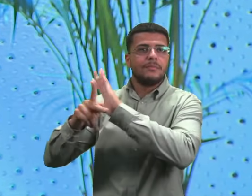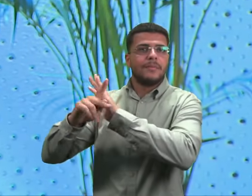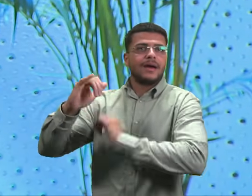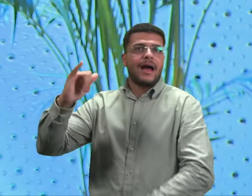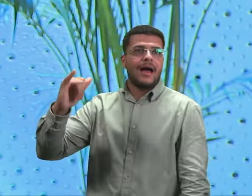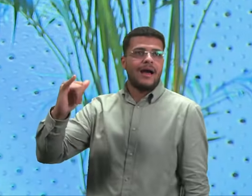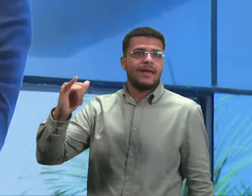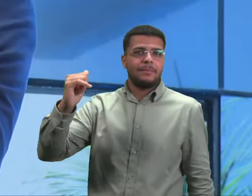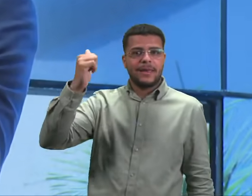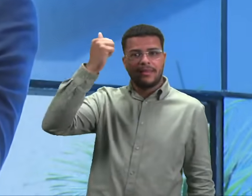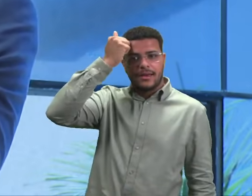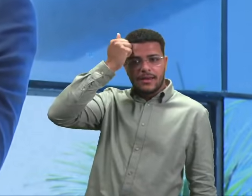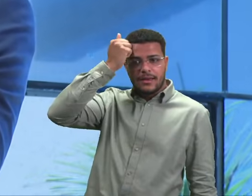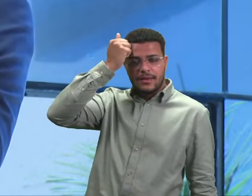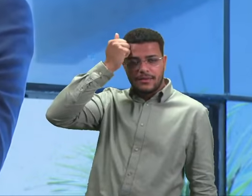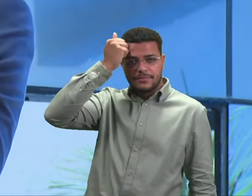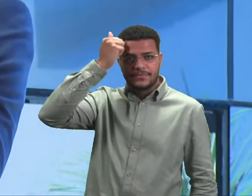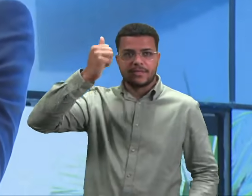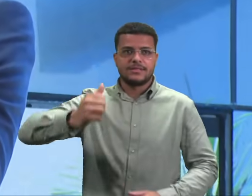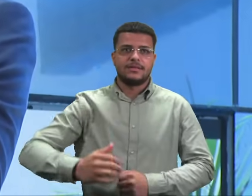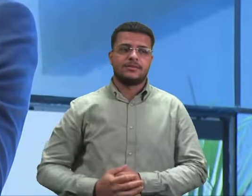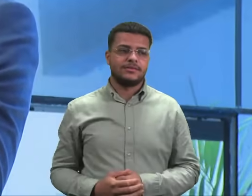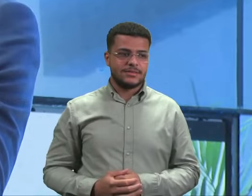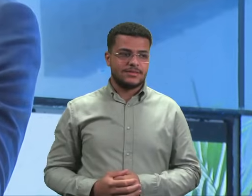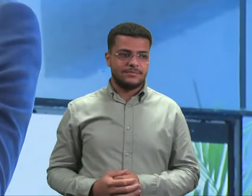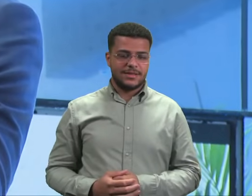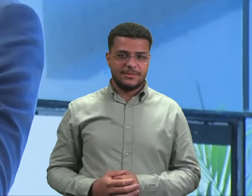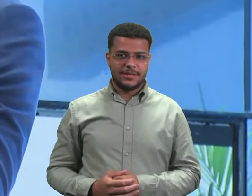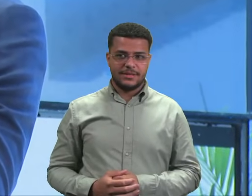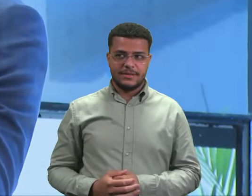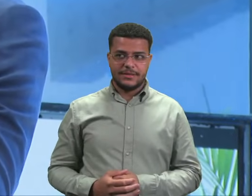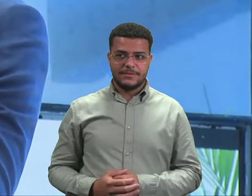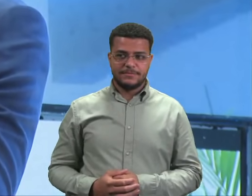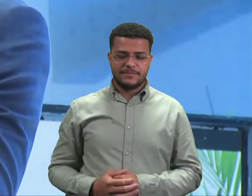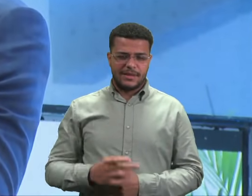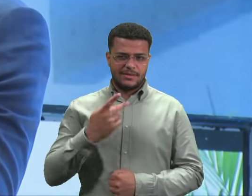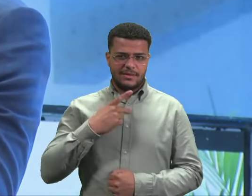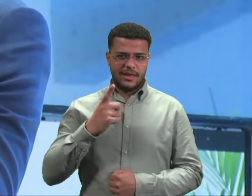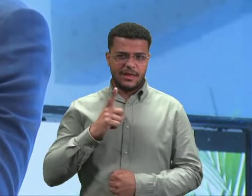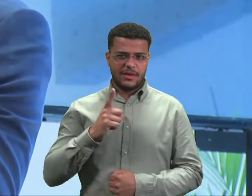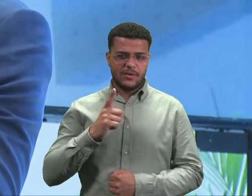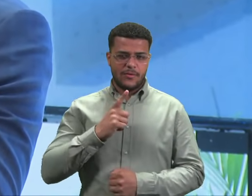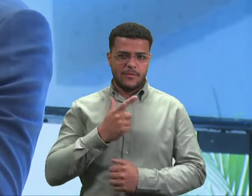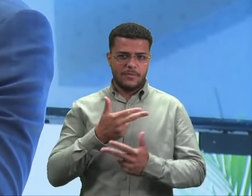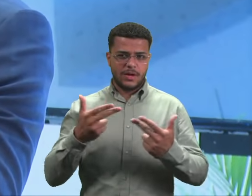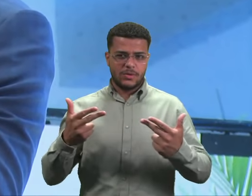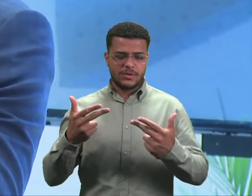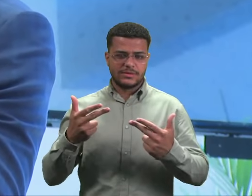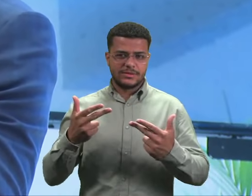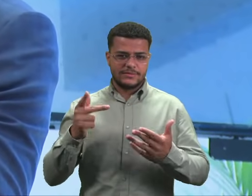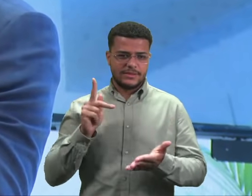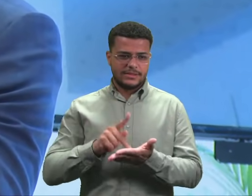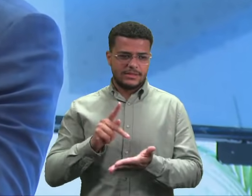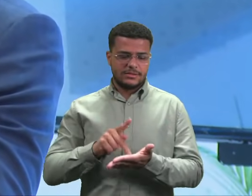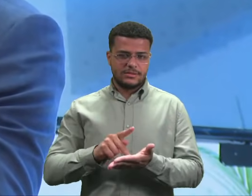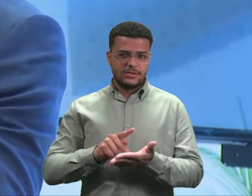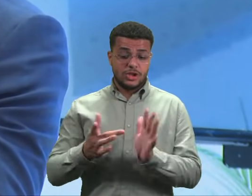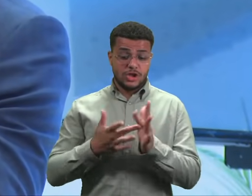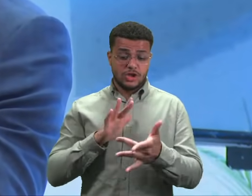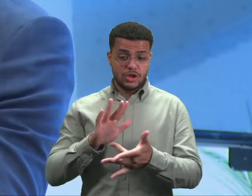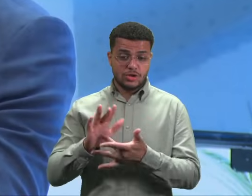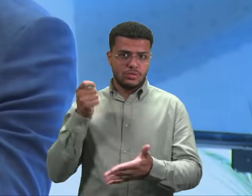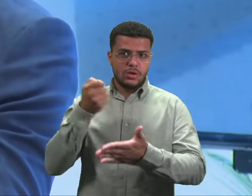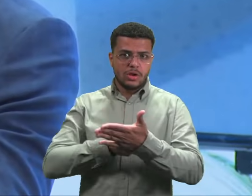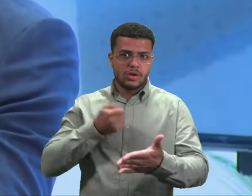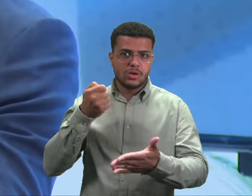Você é muito precioso para Jesus, muito preciosa. E Jesus lutou com Judas